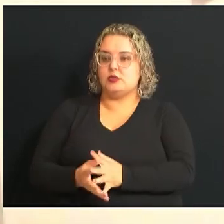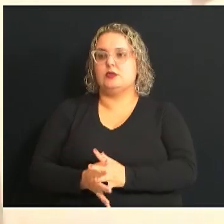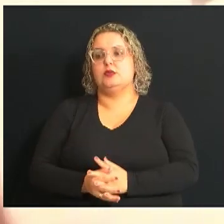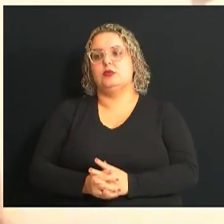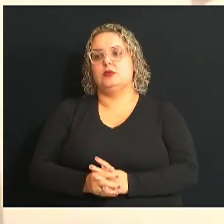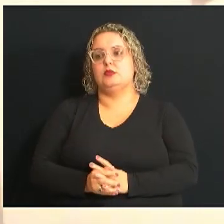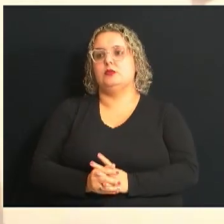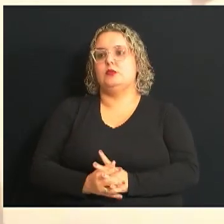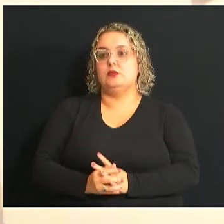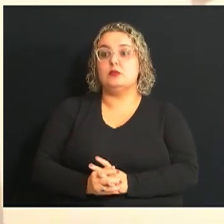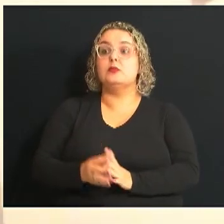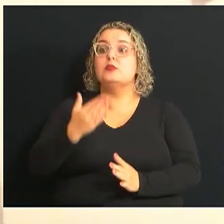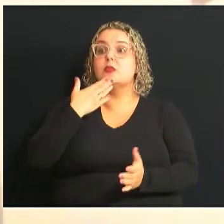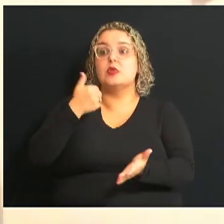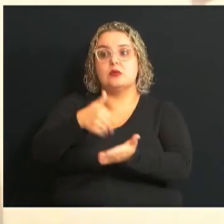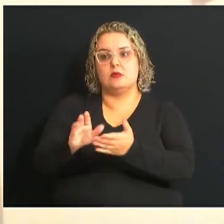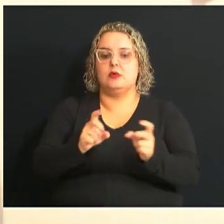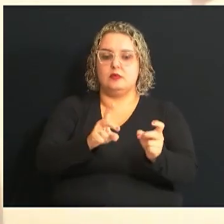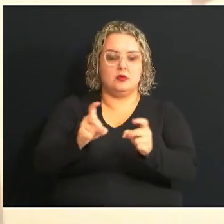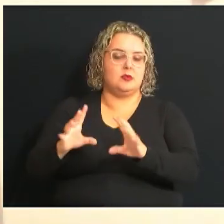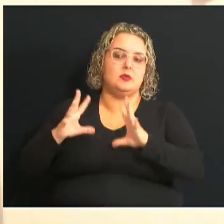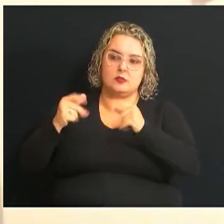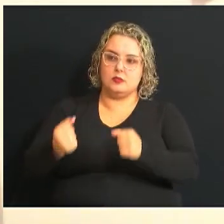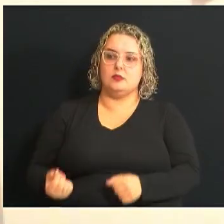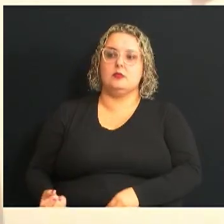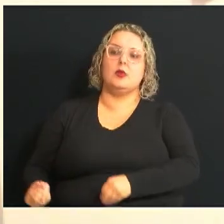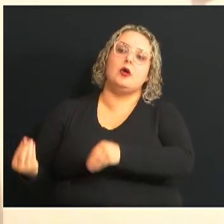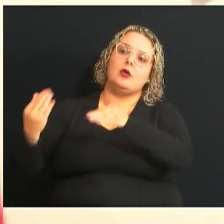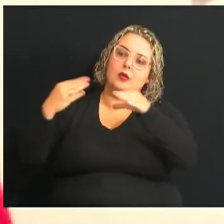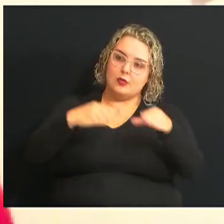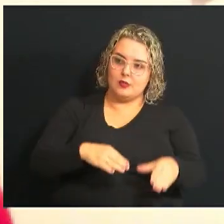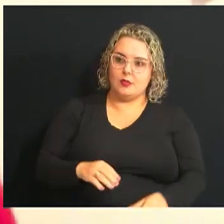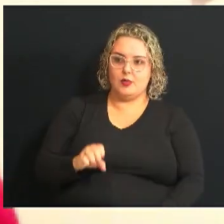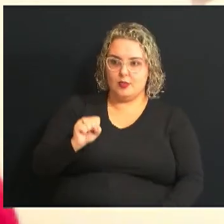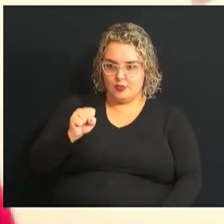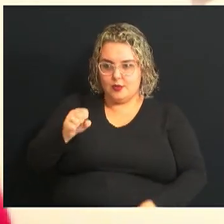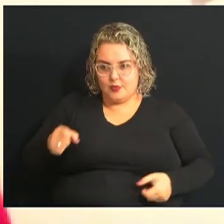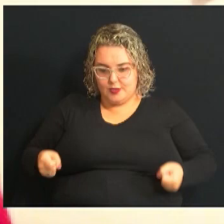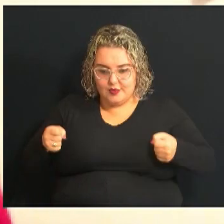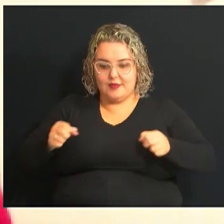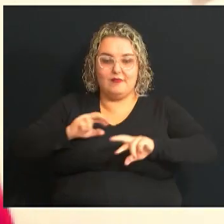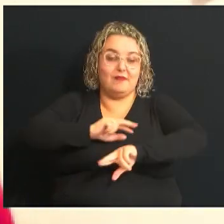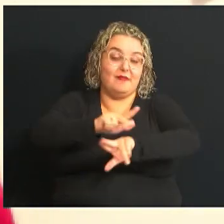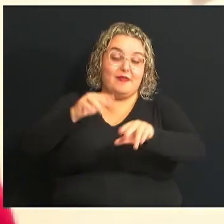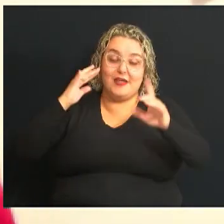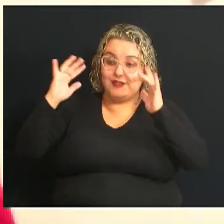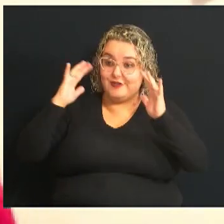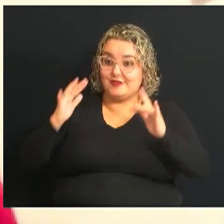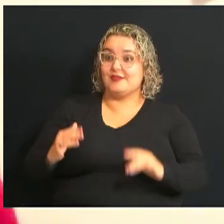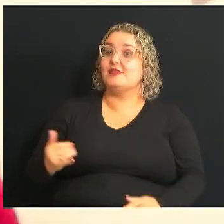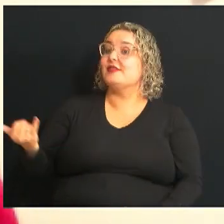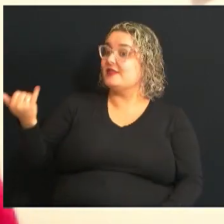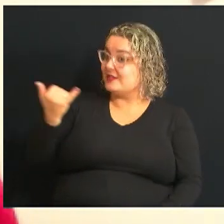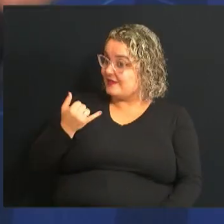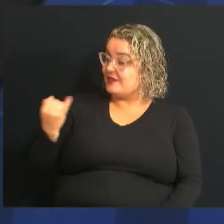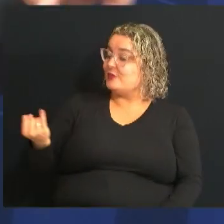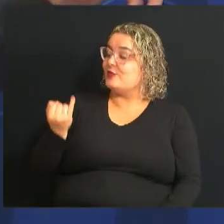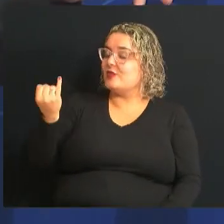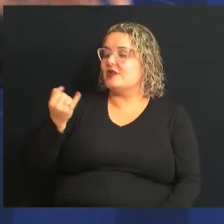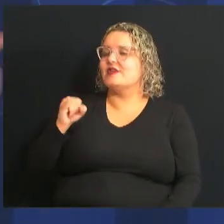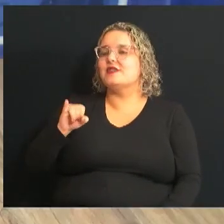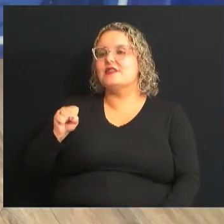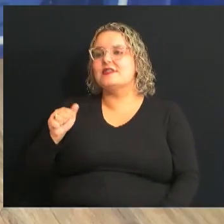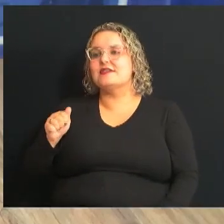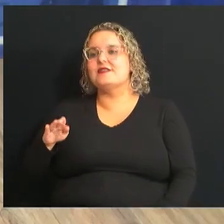demissão, vendemos tudo e para cá viemos com 8 malas e muitos sonhos. Isso que você está falando é muito importante, Isabel, porque enquanto você